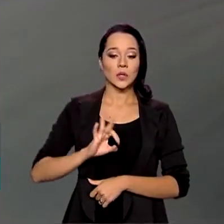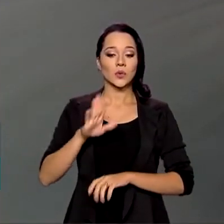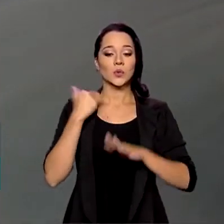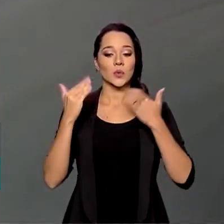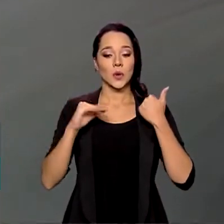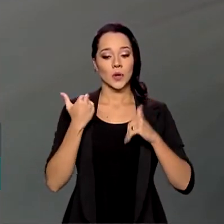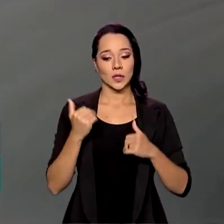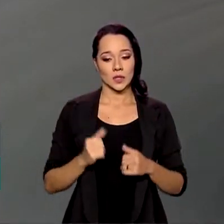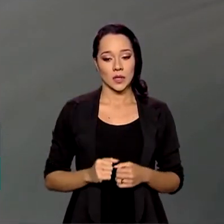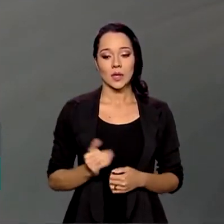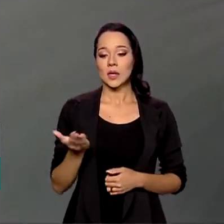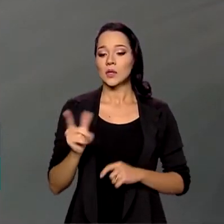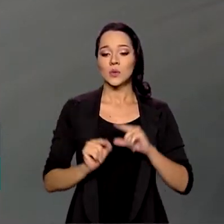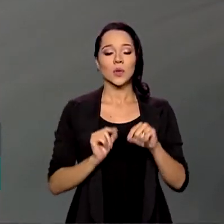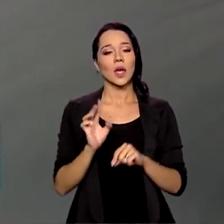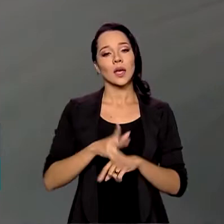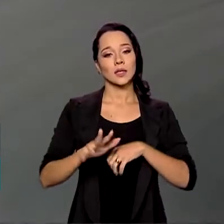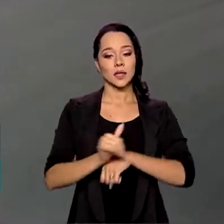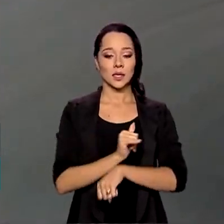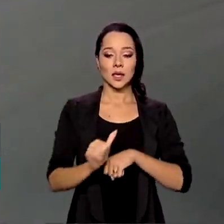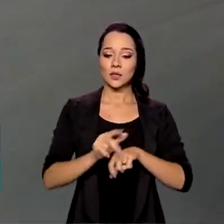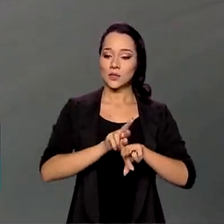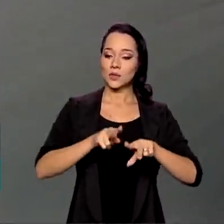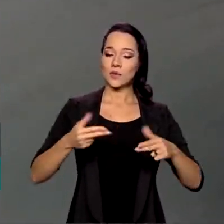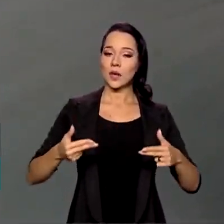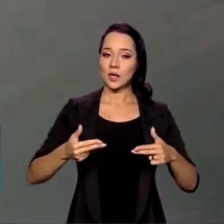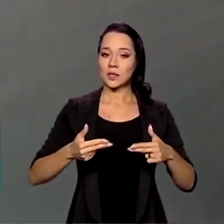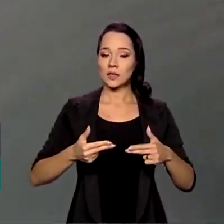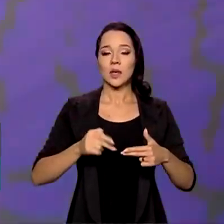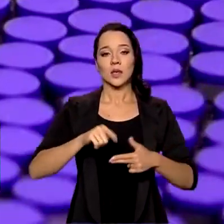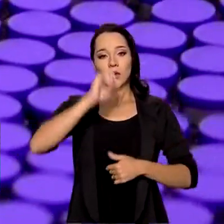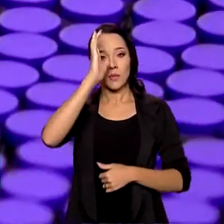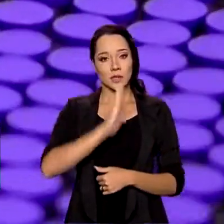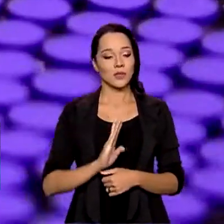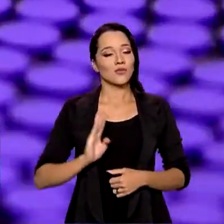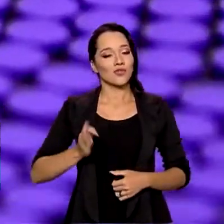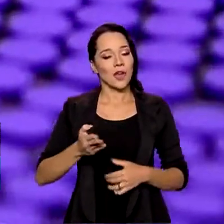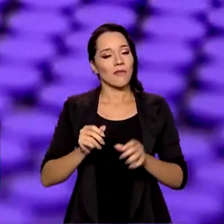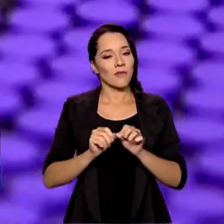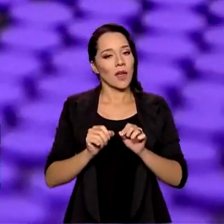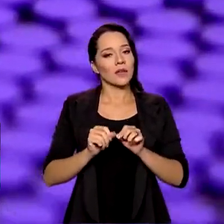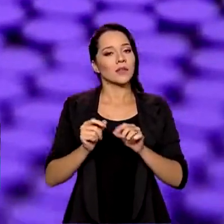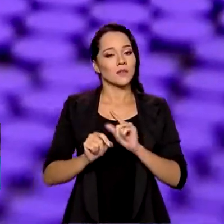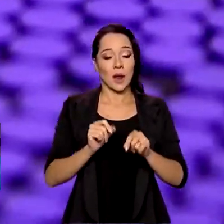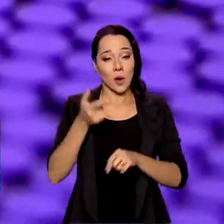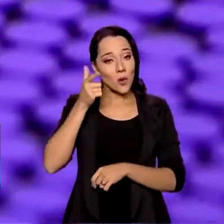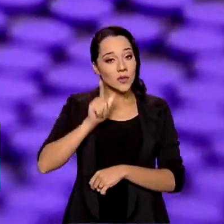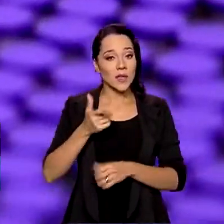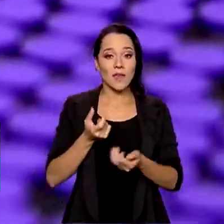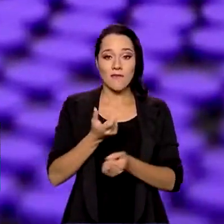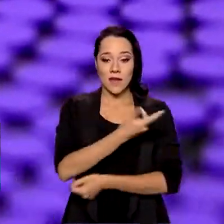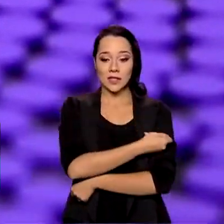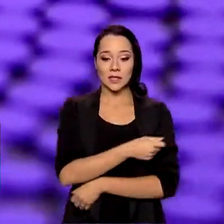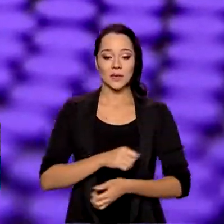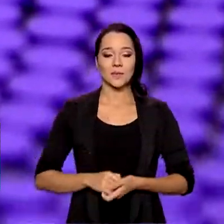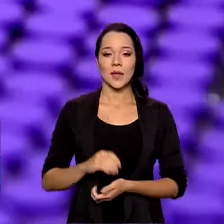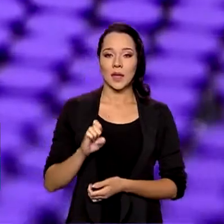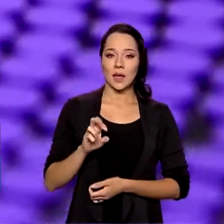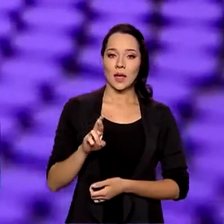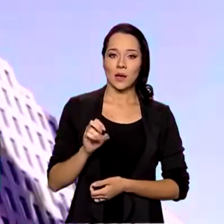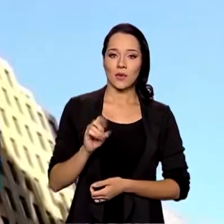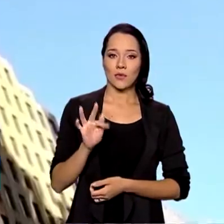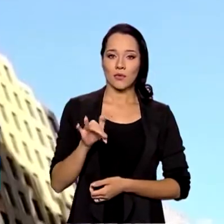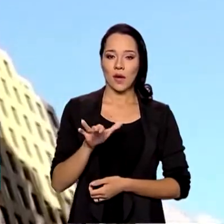de óbitos. Isso é fruto da estratégia diversificada que o Brasil adotou para adquirir vacinas. A Eurofarma é